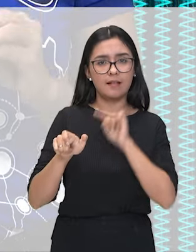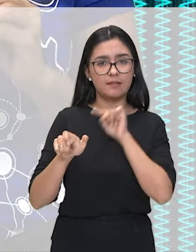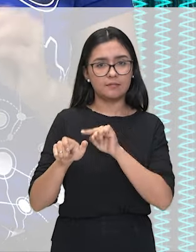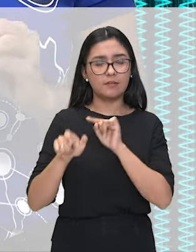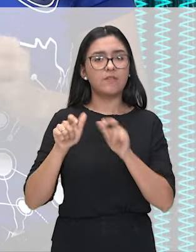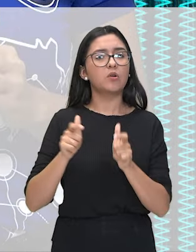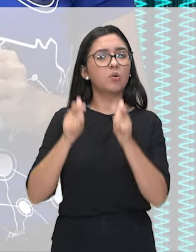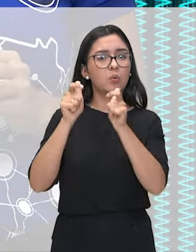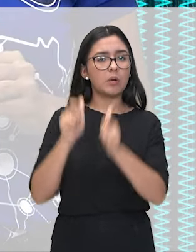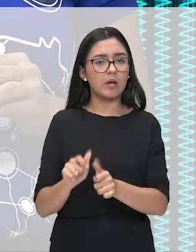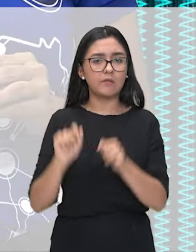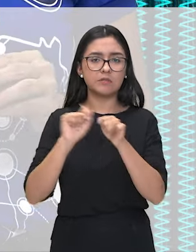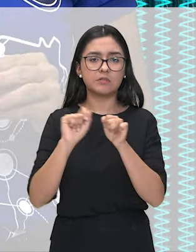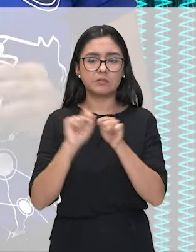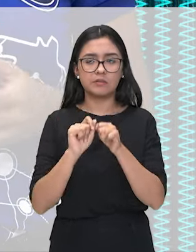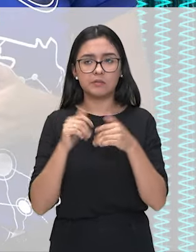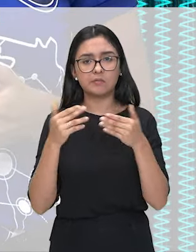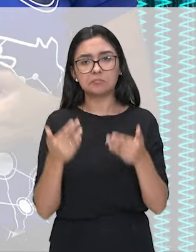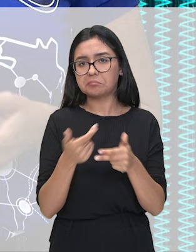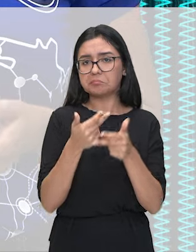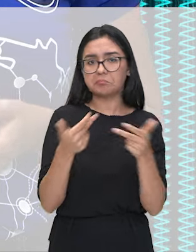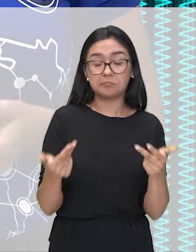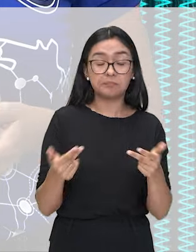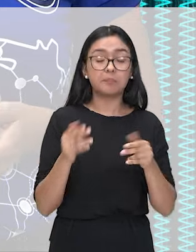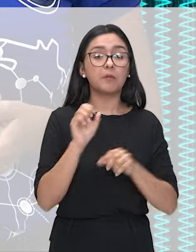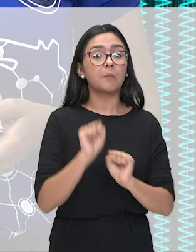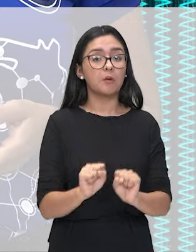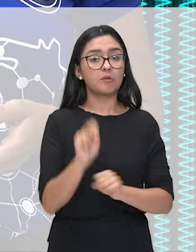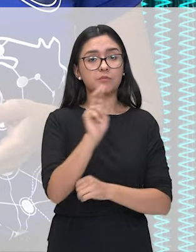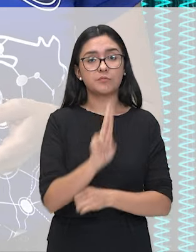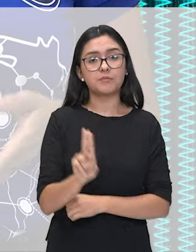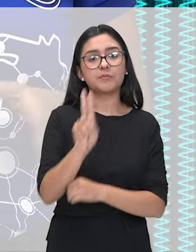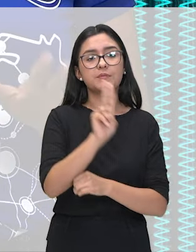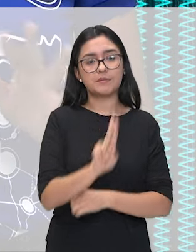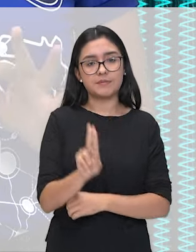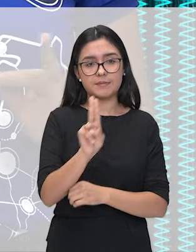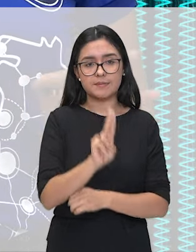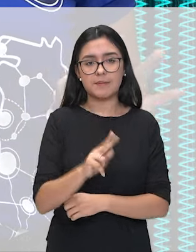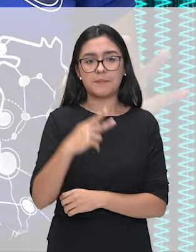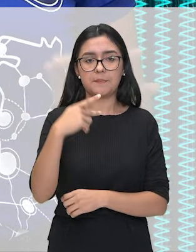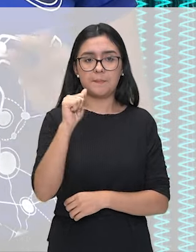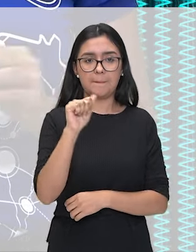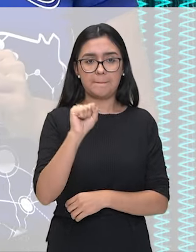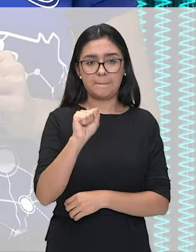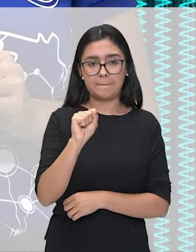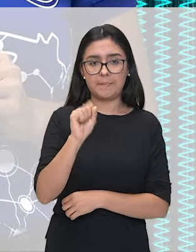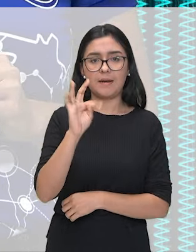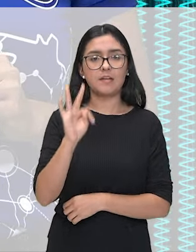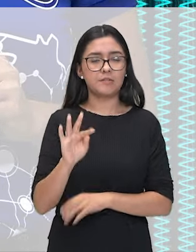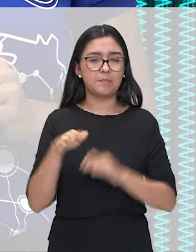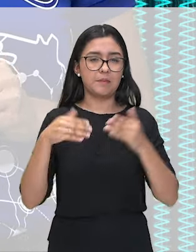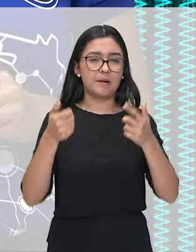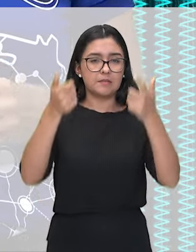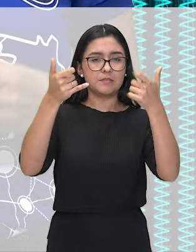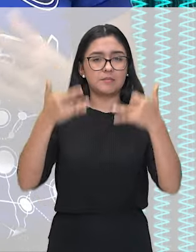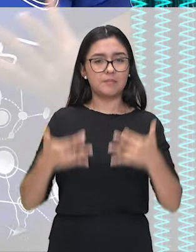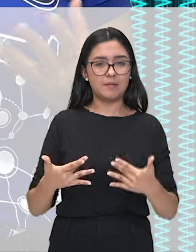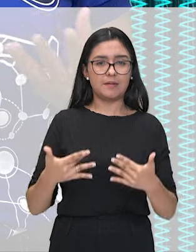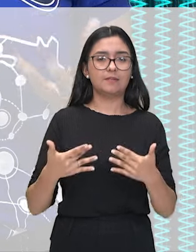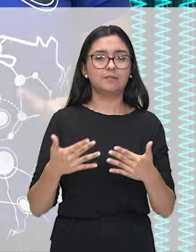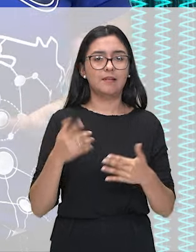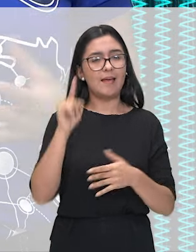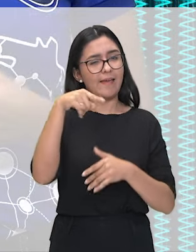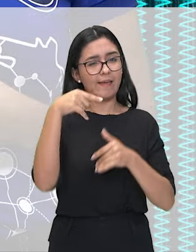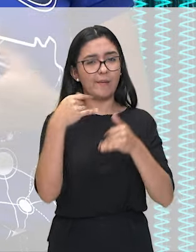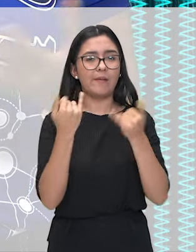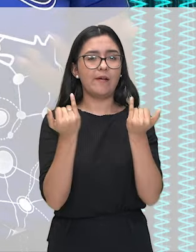fazendo tal coisa certo então gente pode utilizar o p continuous para contar esses Fatos e eventos né que não bem